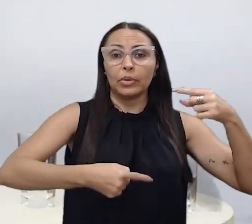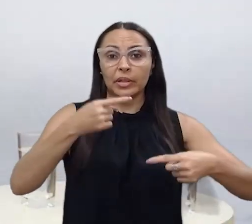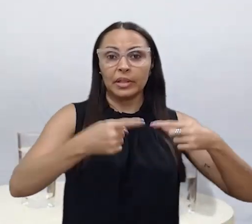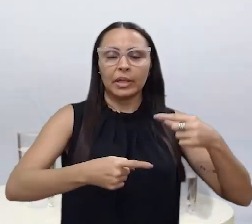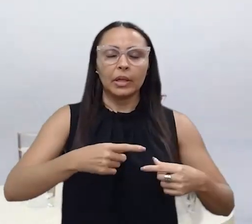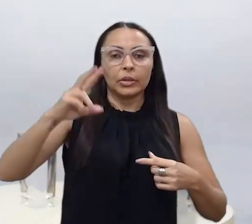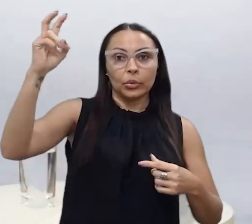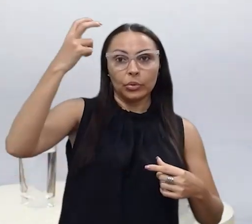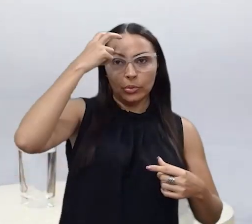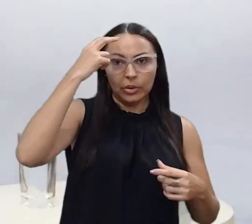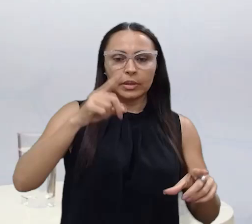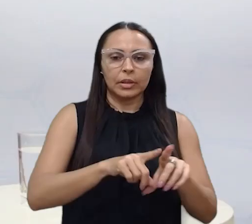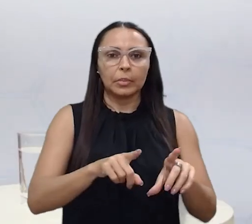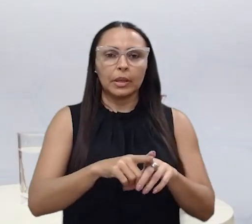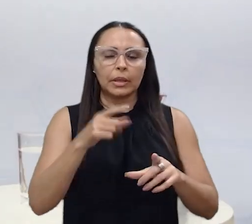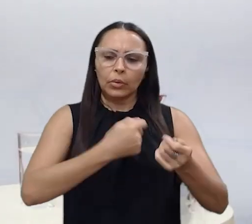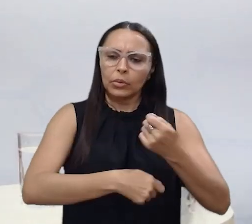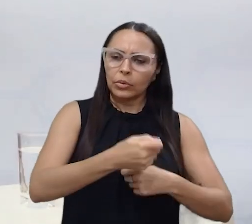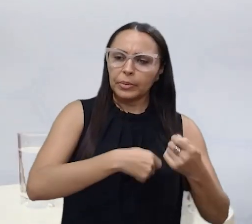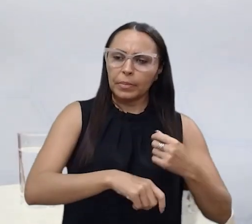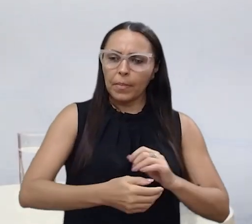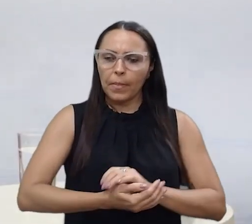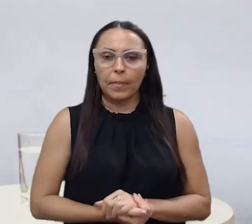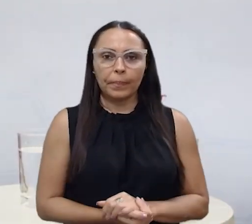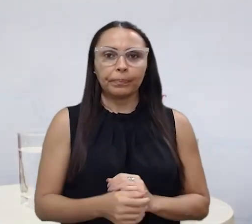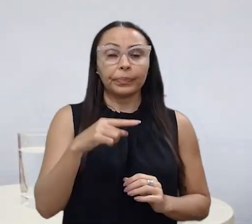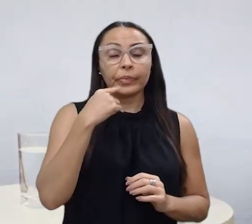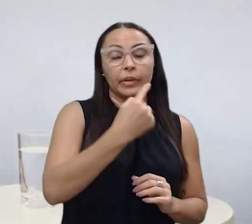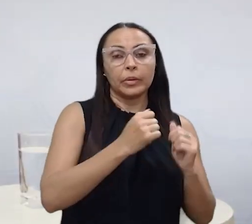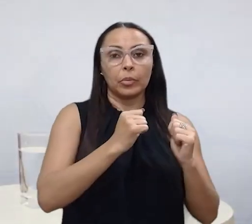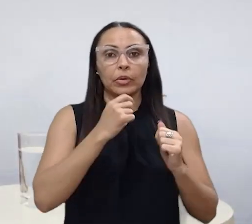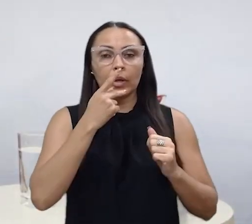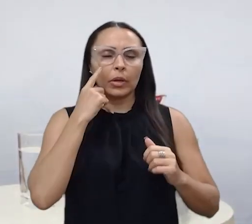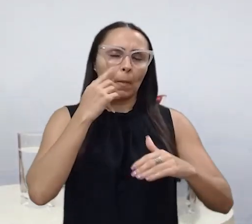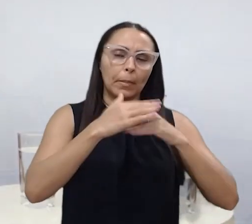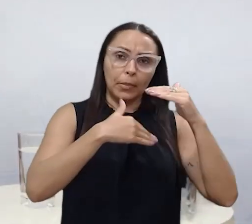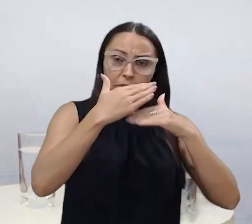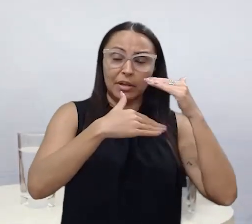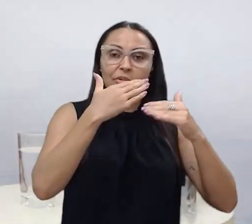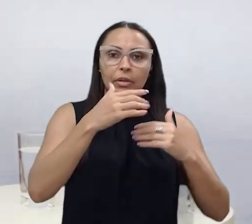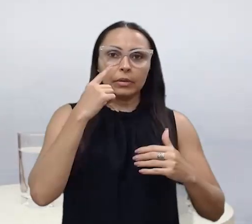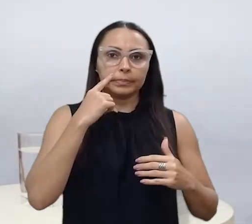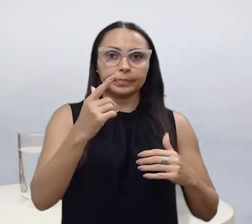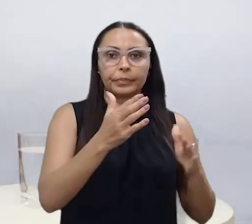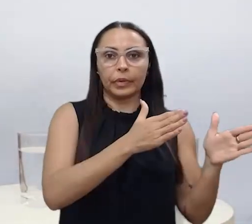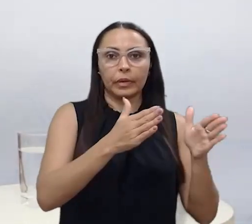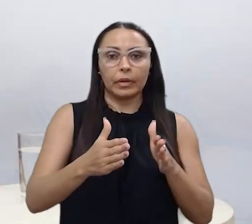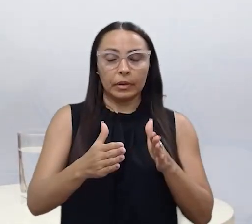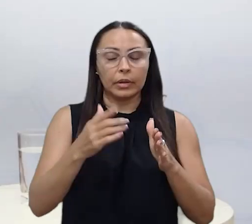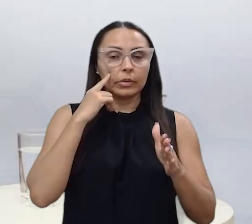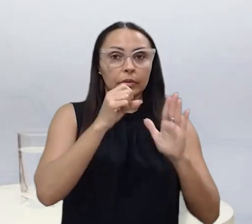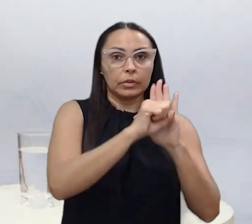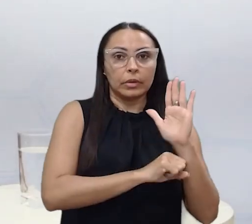política, de cultura e também em termos econômicos também. A gente pode dizer que esse processo de saída do século XIX